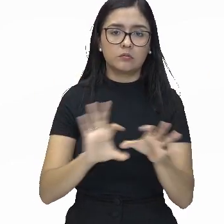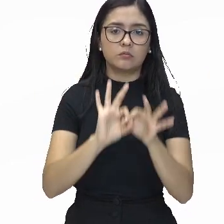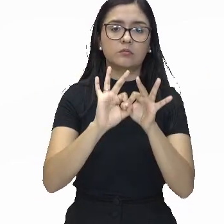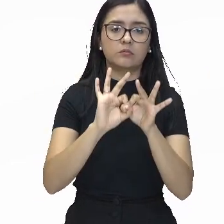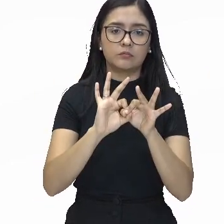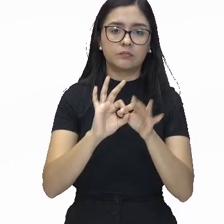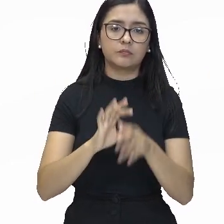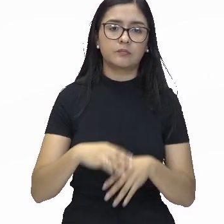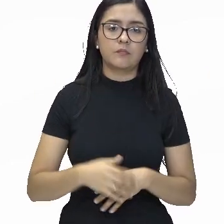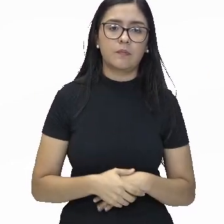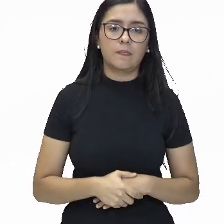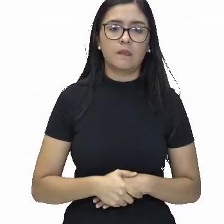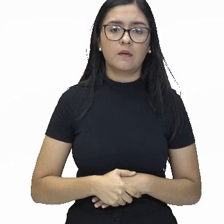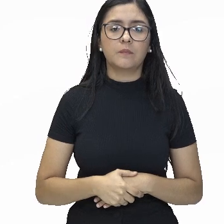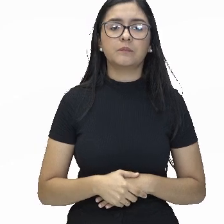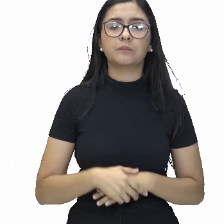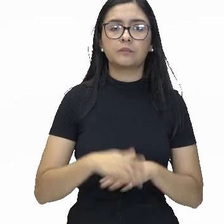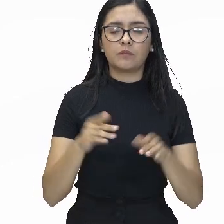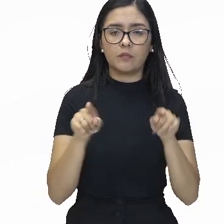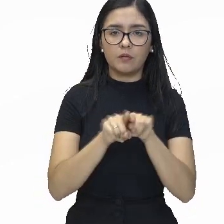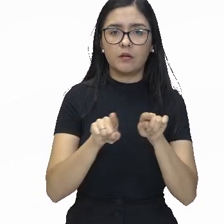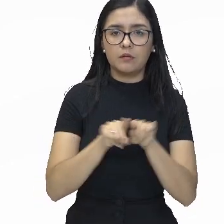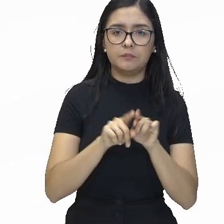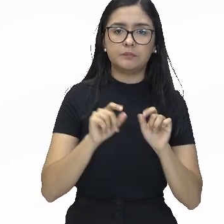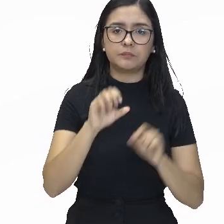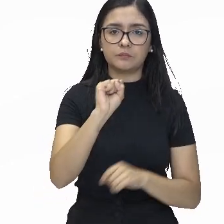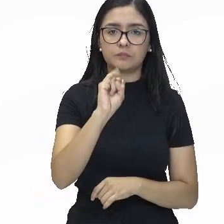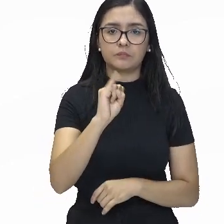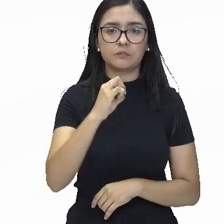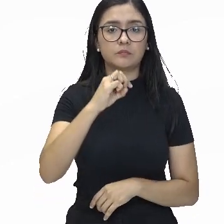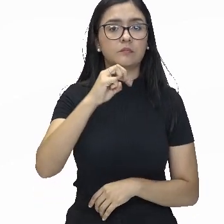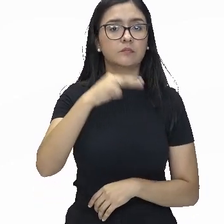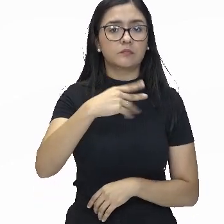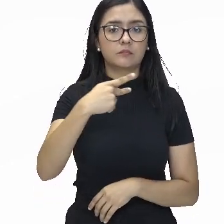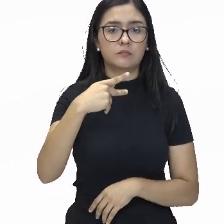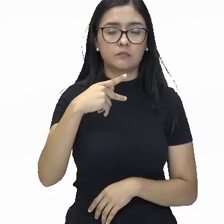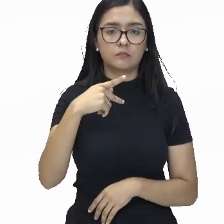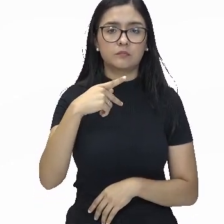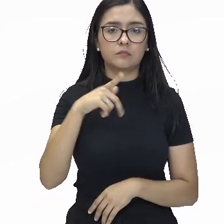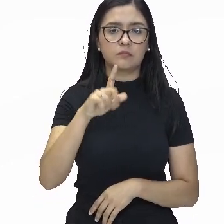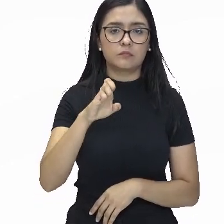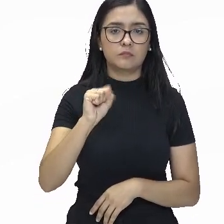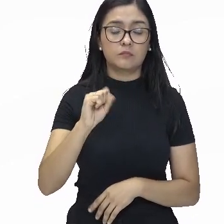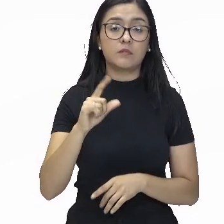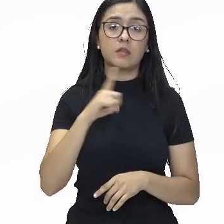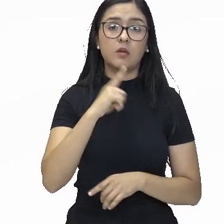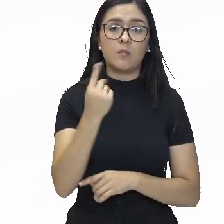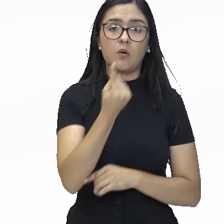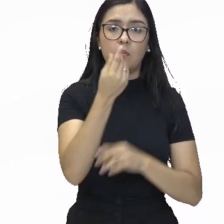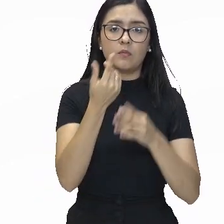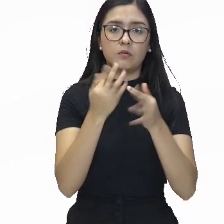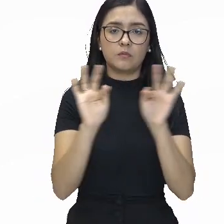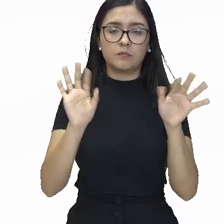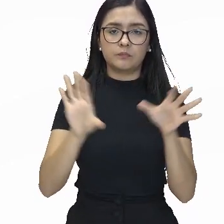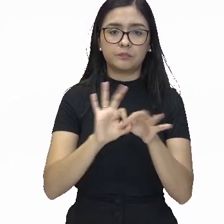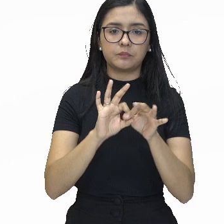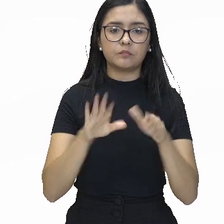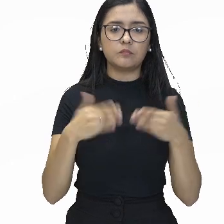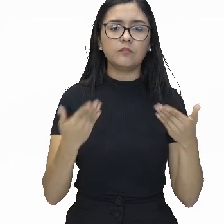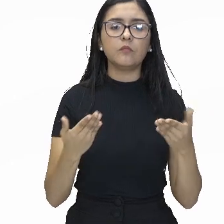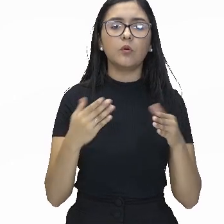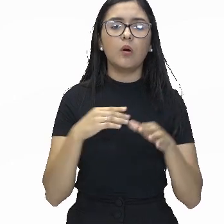mais de uma oração, né? O período simples vai ter apenas uma oração. Então, veja qual é a